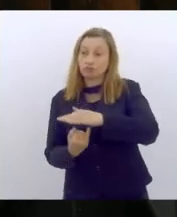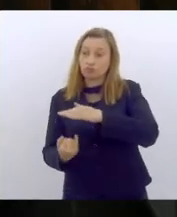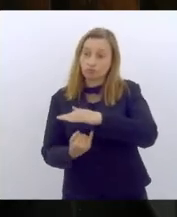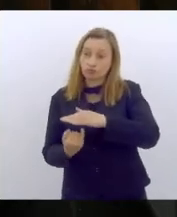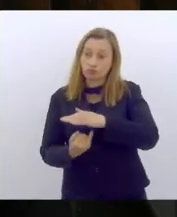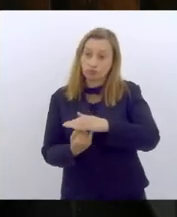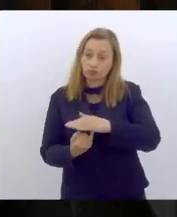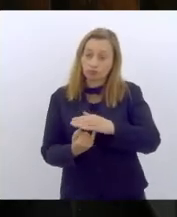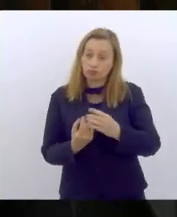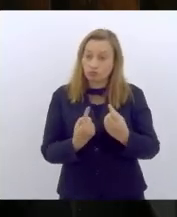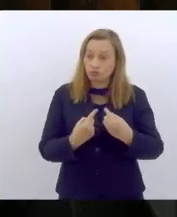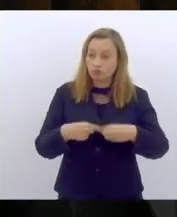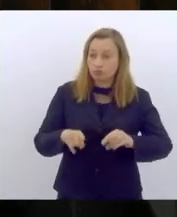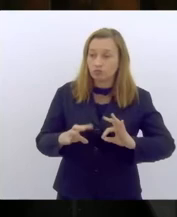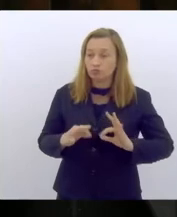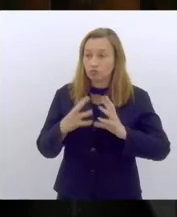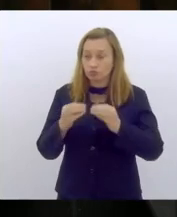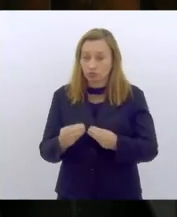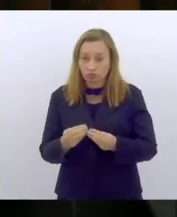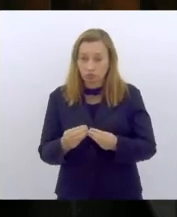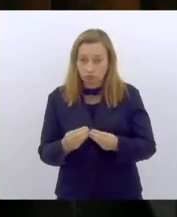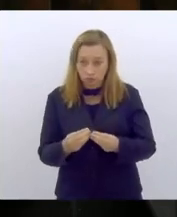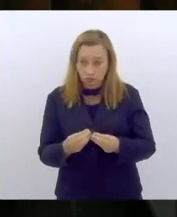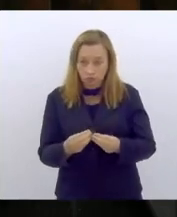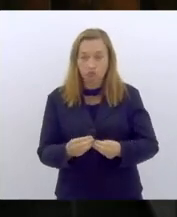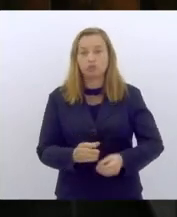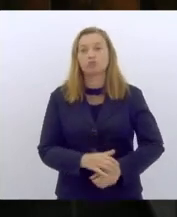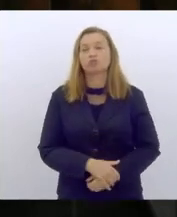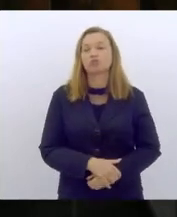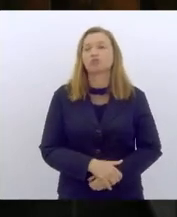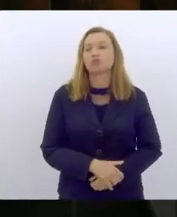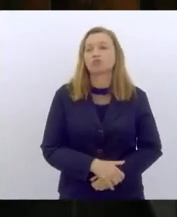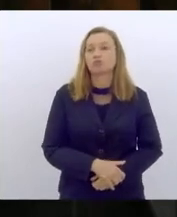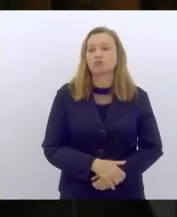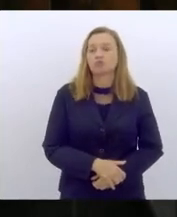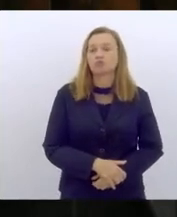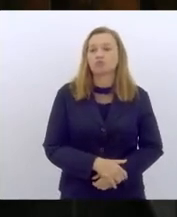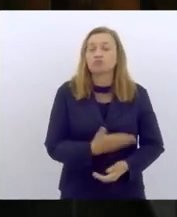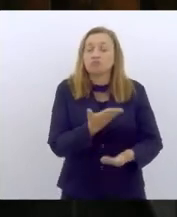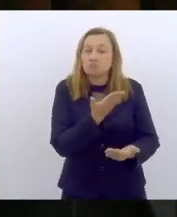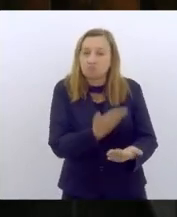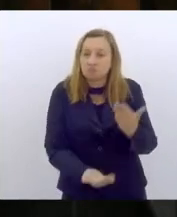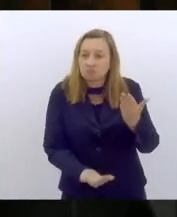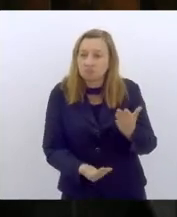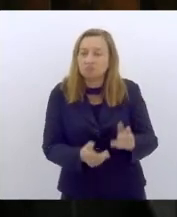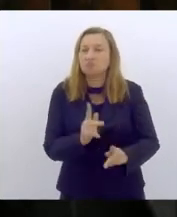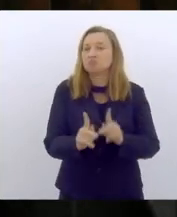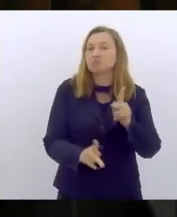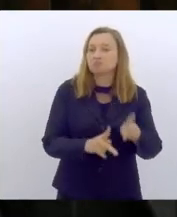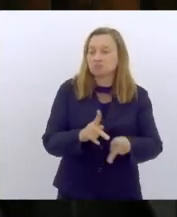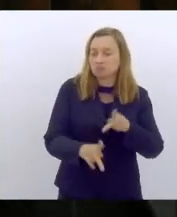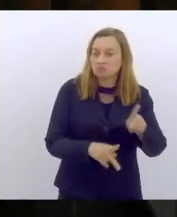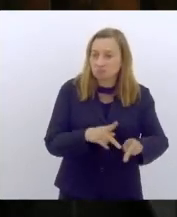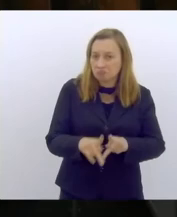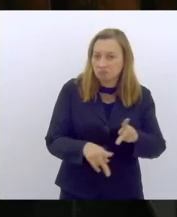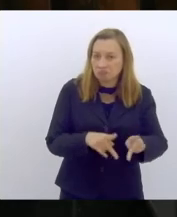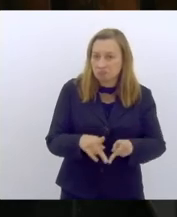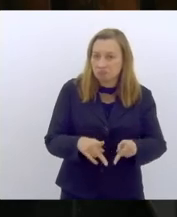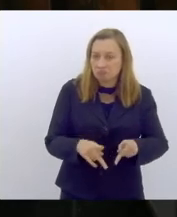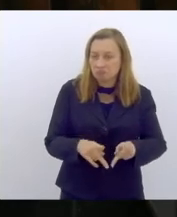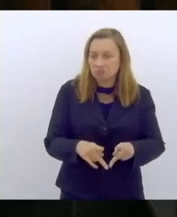anti República conluio anti-republicano para perder a população e para